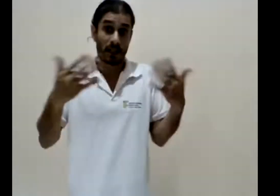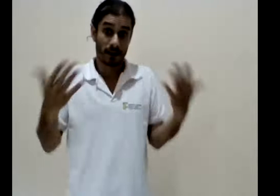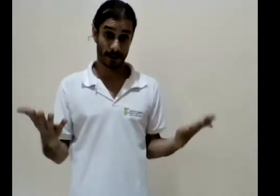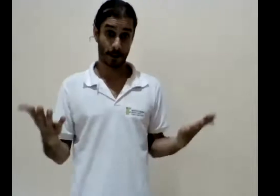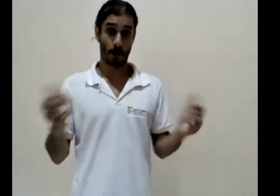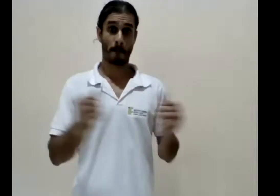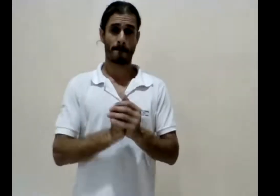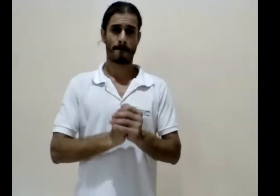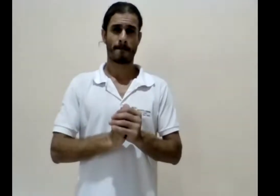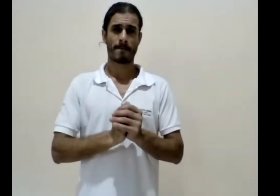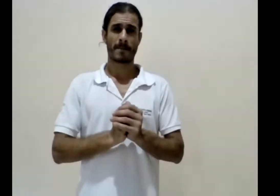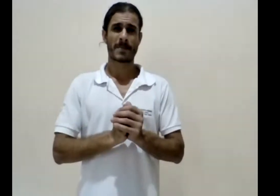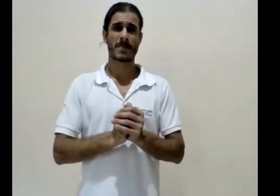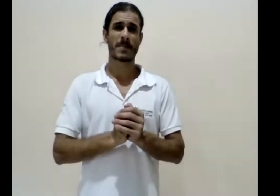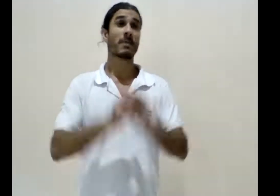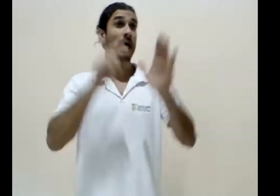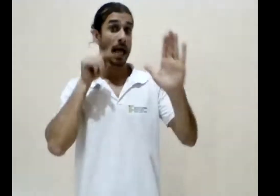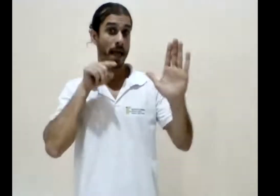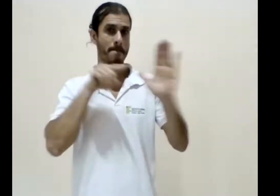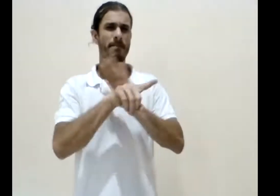queria perguntar para a Dalva.